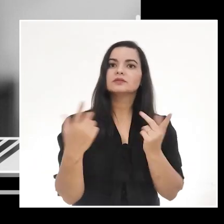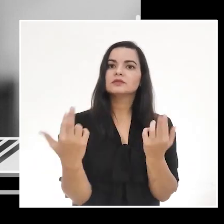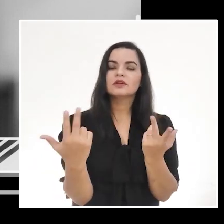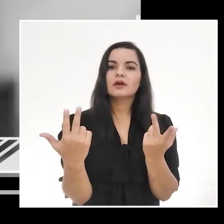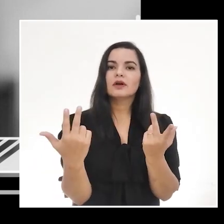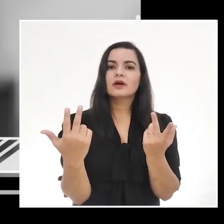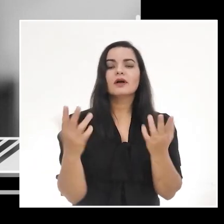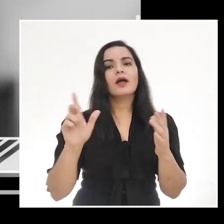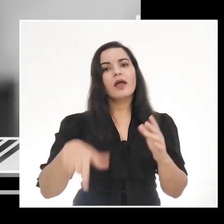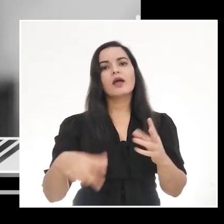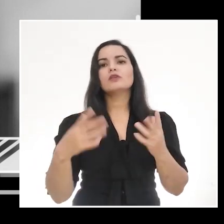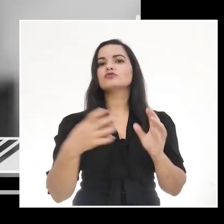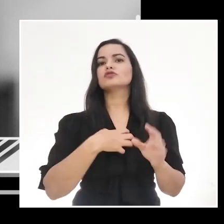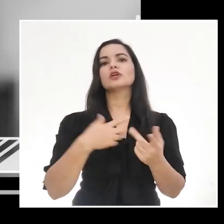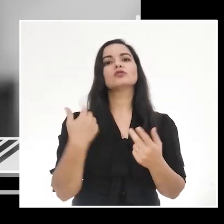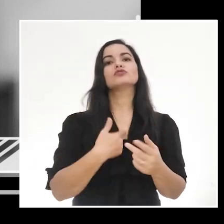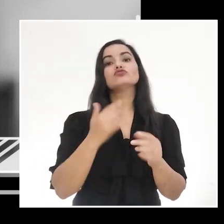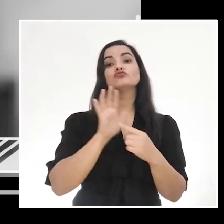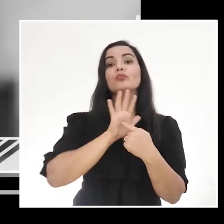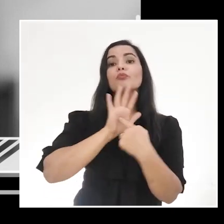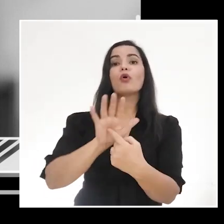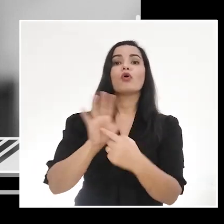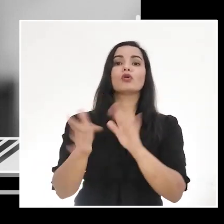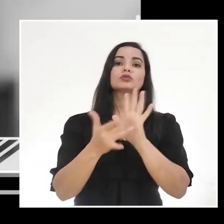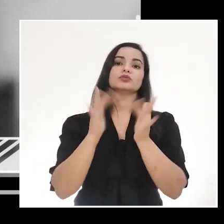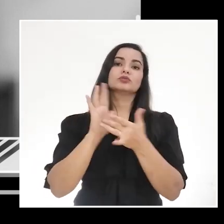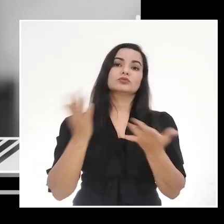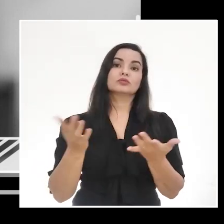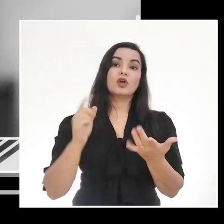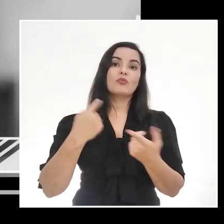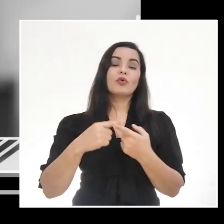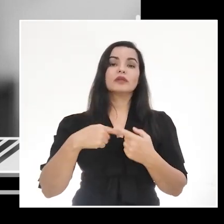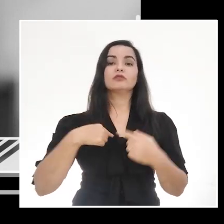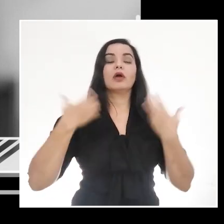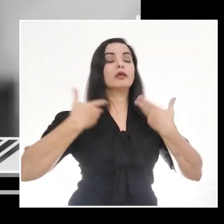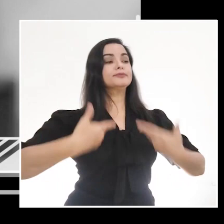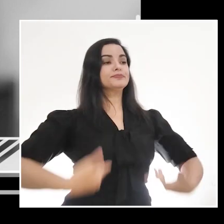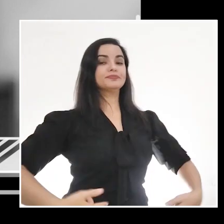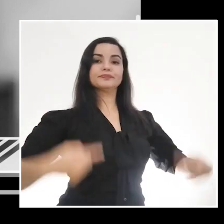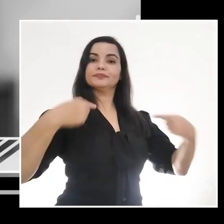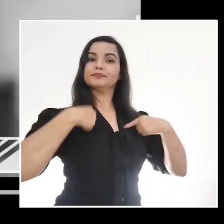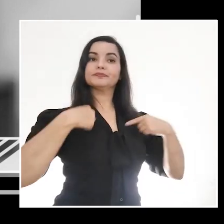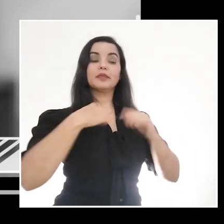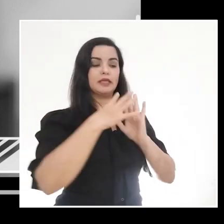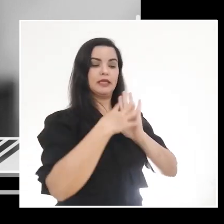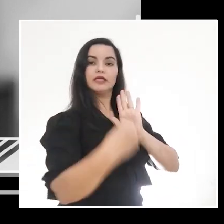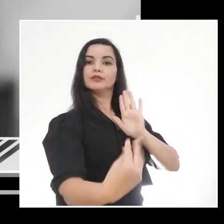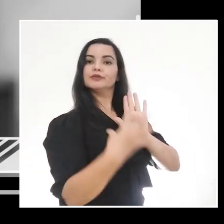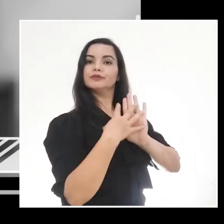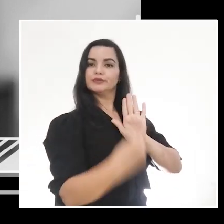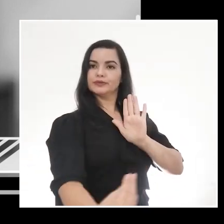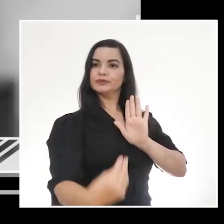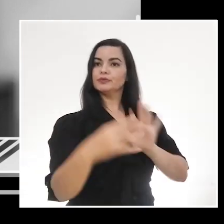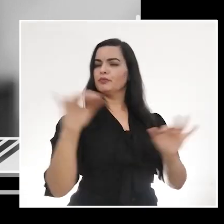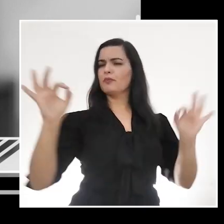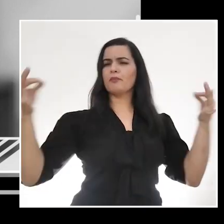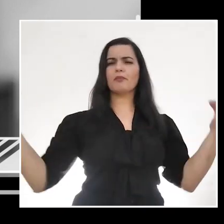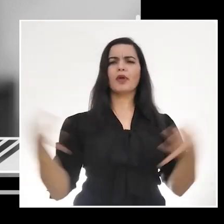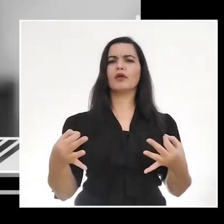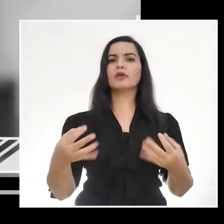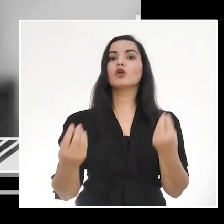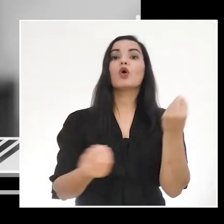identificar com ele. E quando nós fazemos isso, é a forma com que nós apontamos para Jesus. Porque se nós